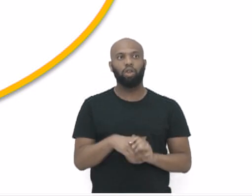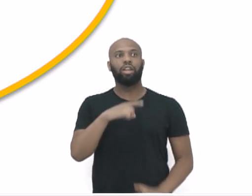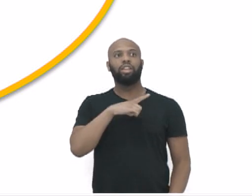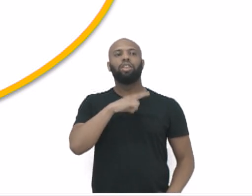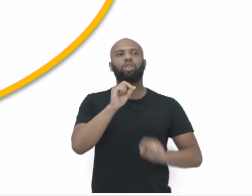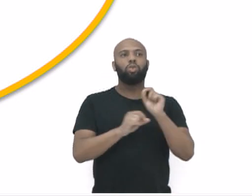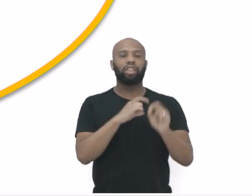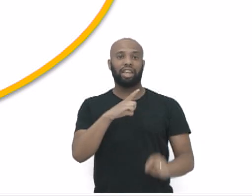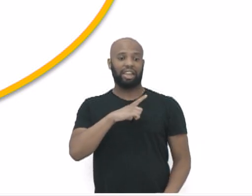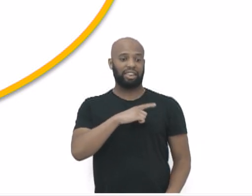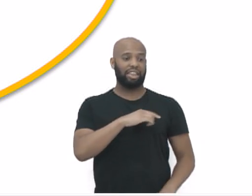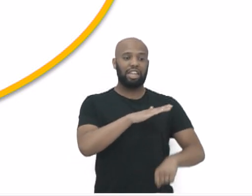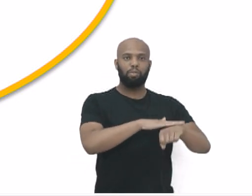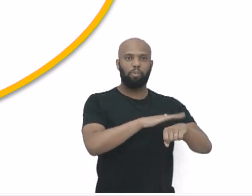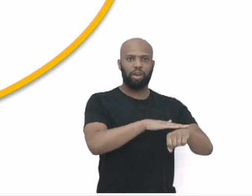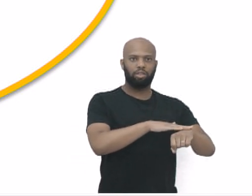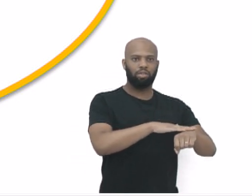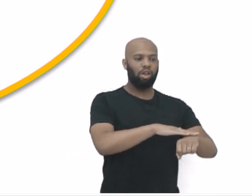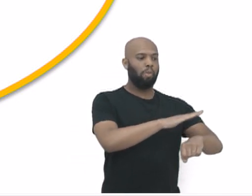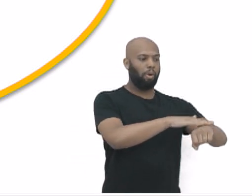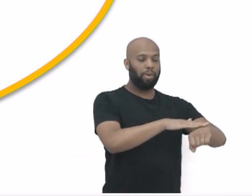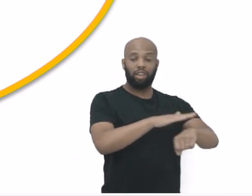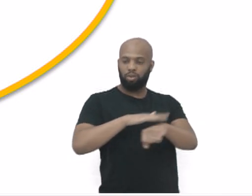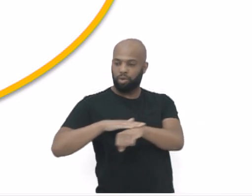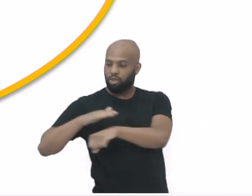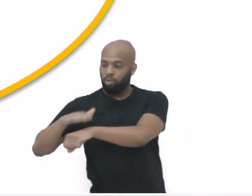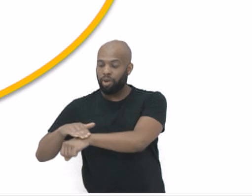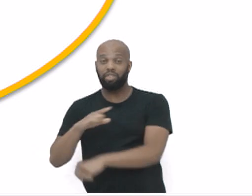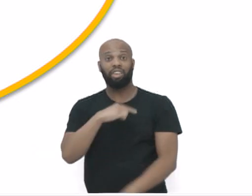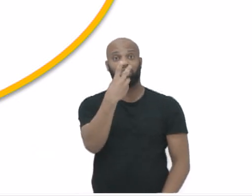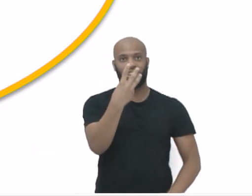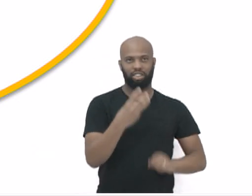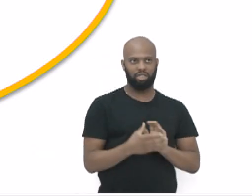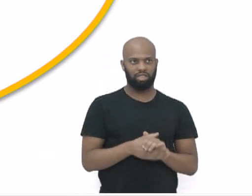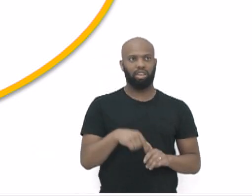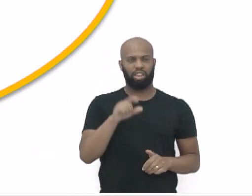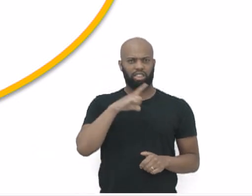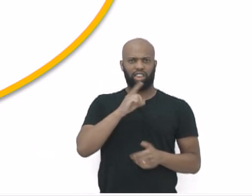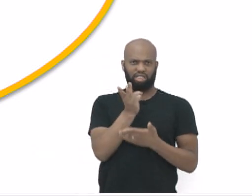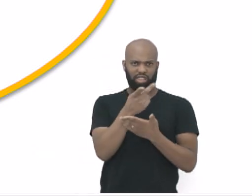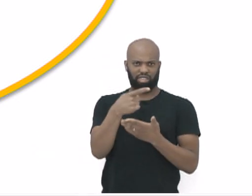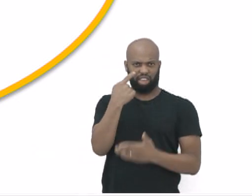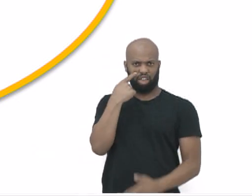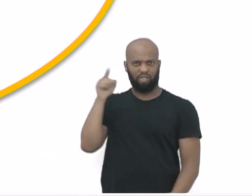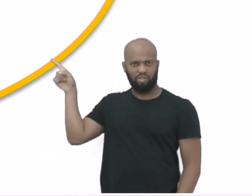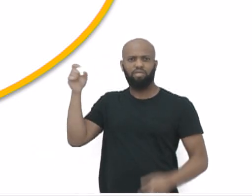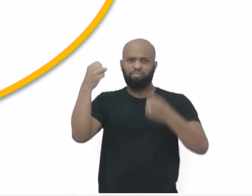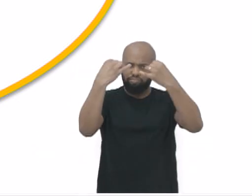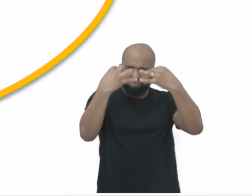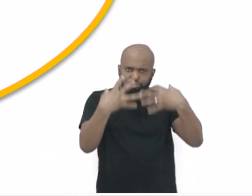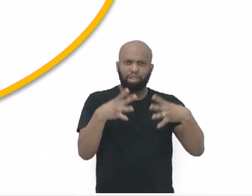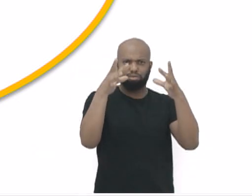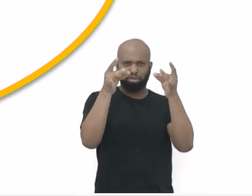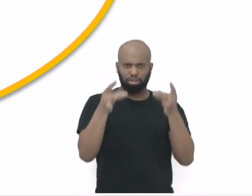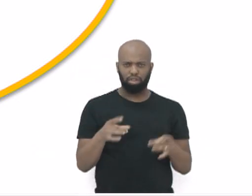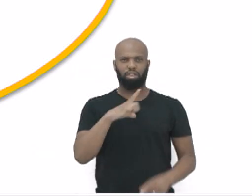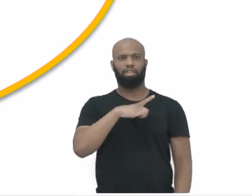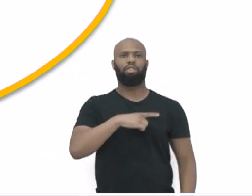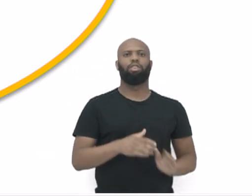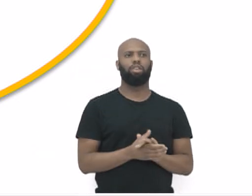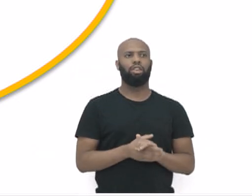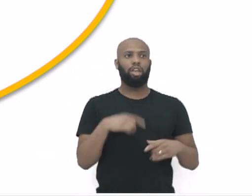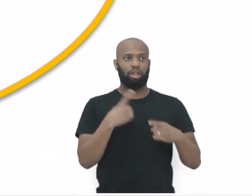menina quisesse, essa leitora, né, e ela fica super feliz. Aí a gente vai para o final do texto, em que ela diz que ela não era